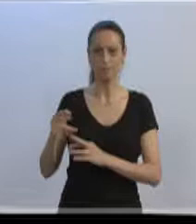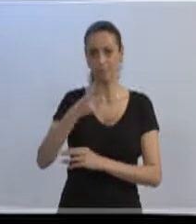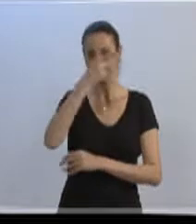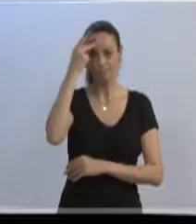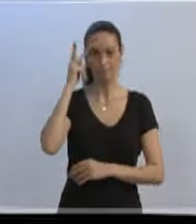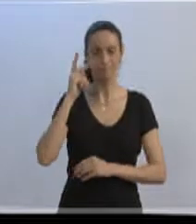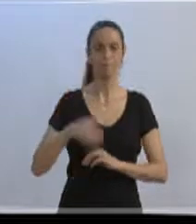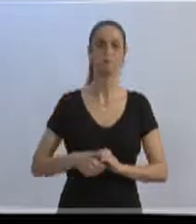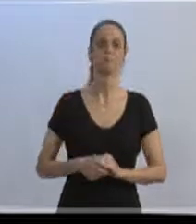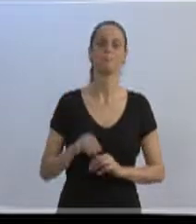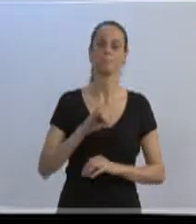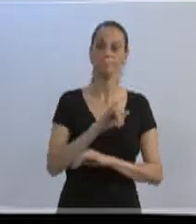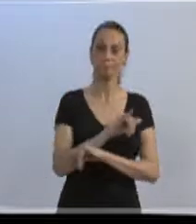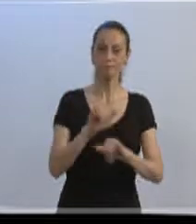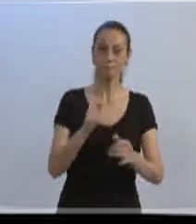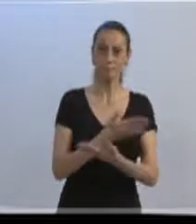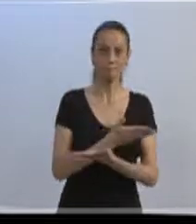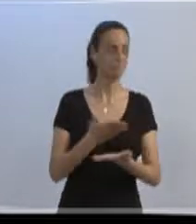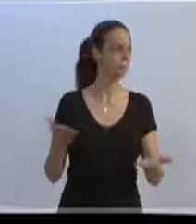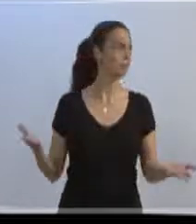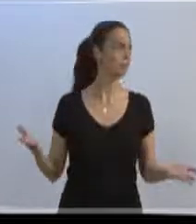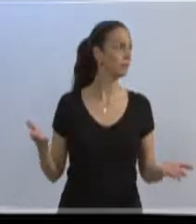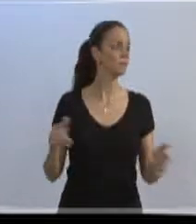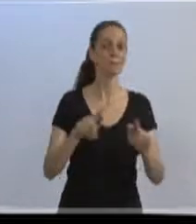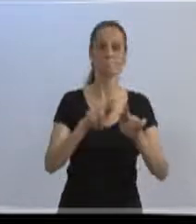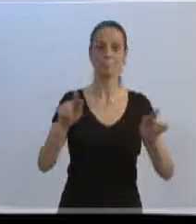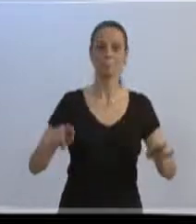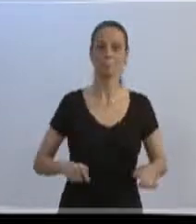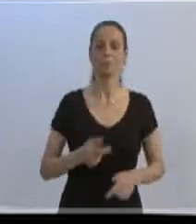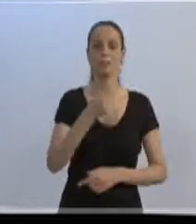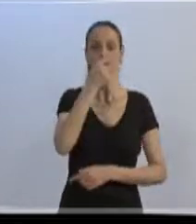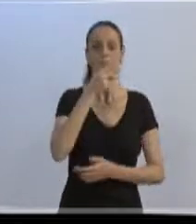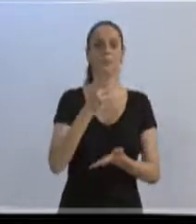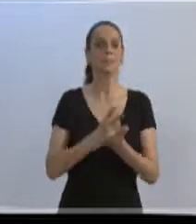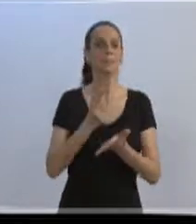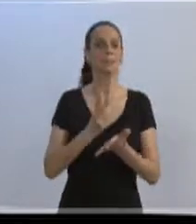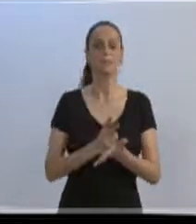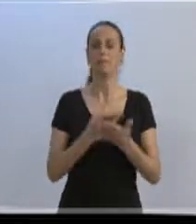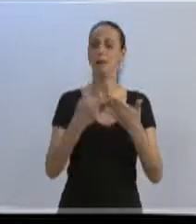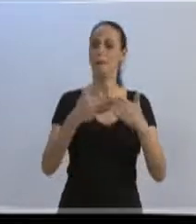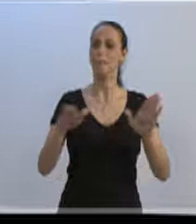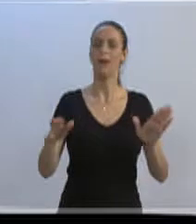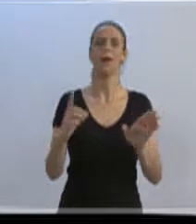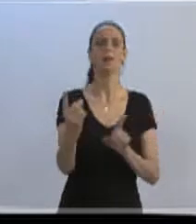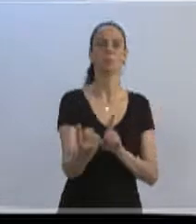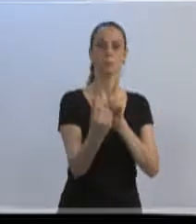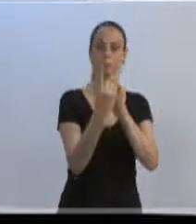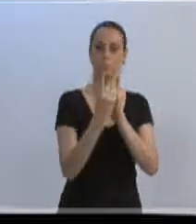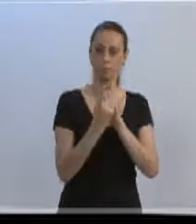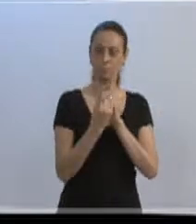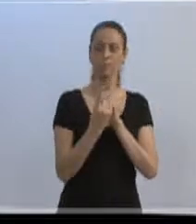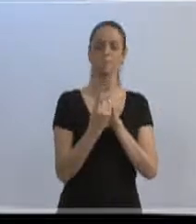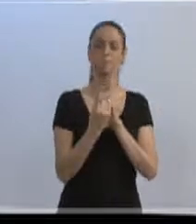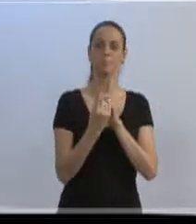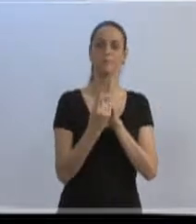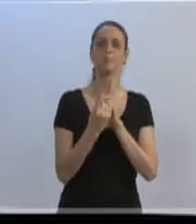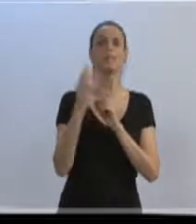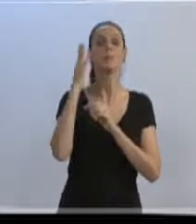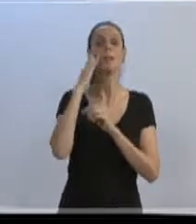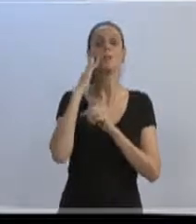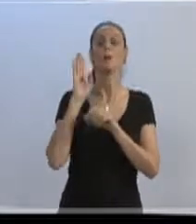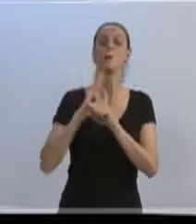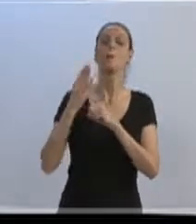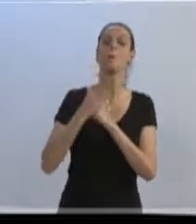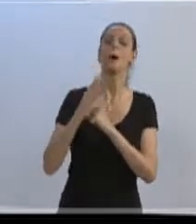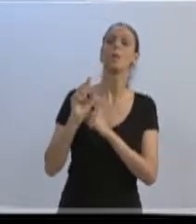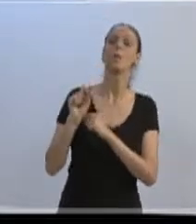quer dizer os senhores o gabinete do vereador beto está sempre à disposição para atender aquele que o seu bairro precisa não